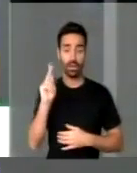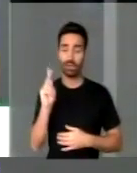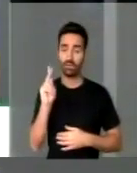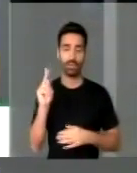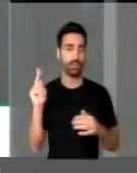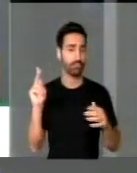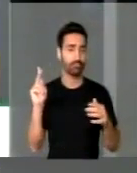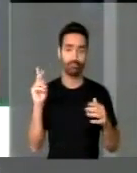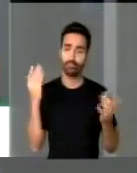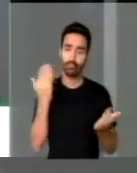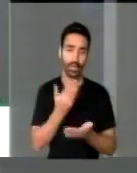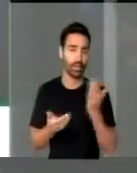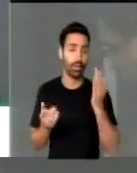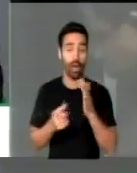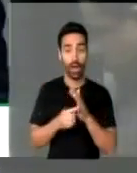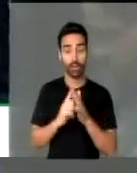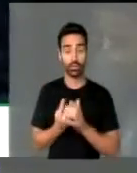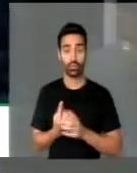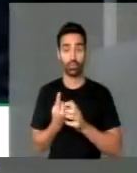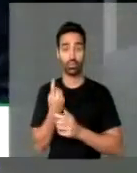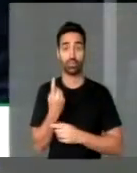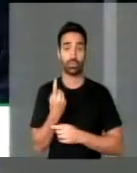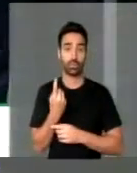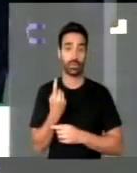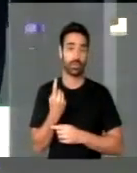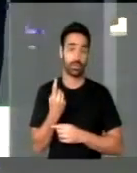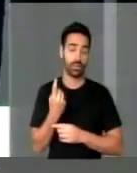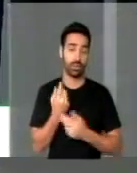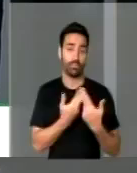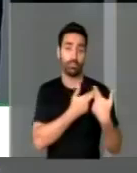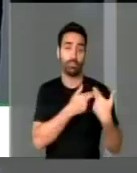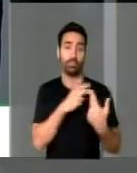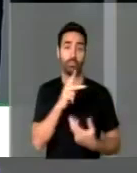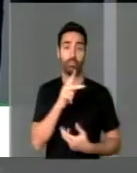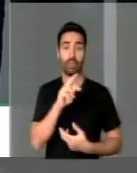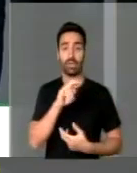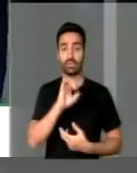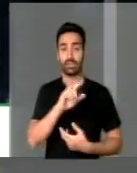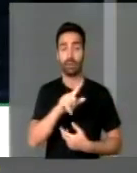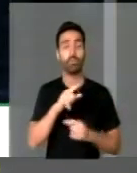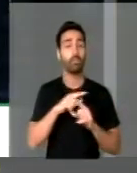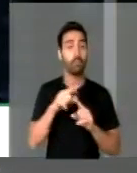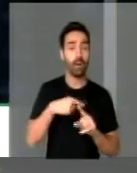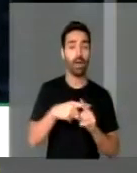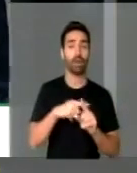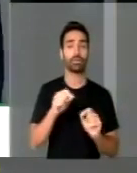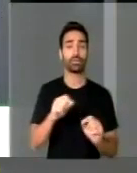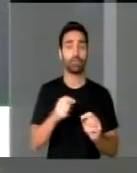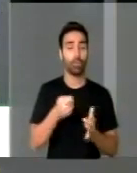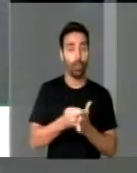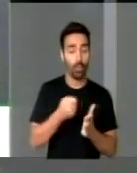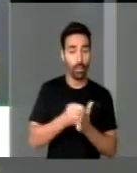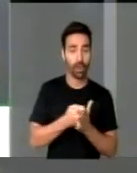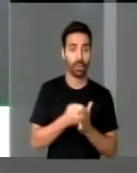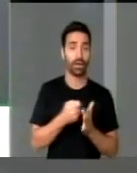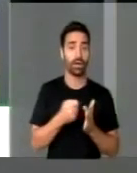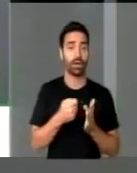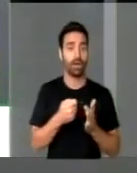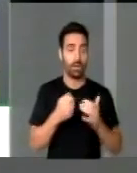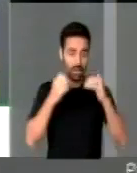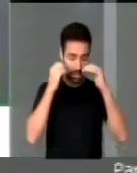operadora única do pré-sal, associado a essas exigências, a redução das exigências de conteúdo